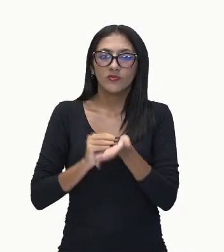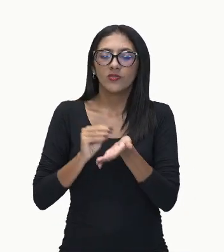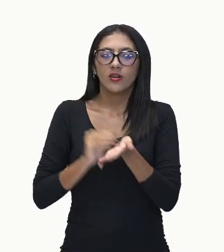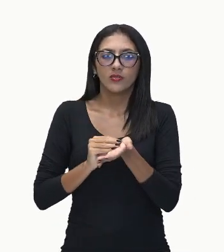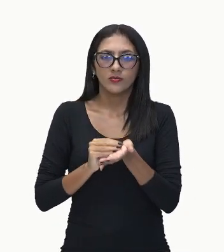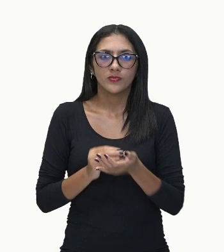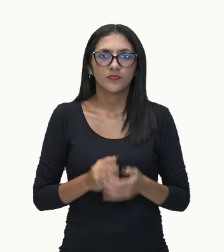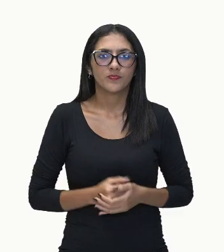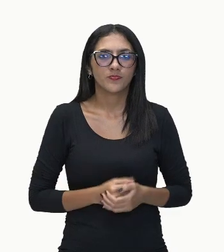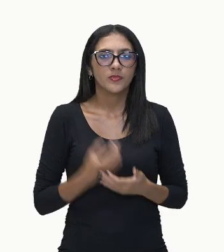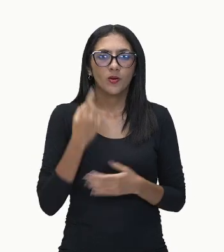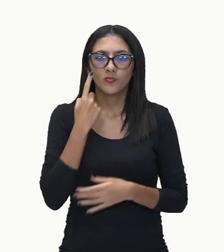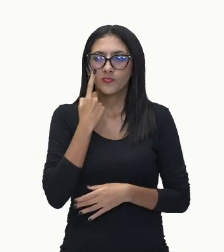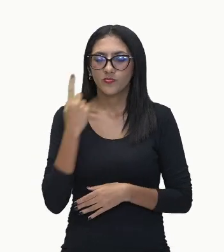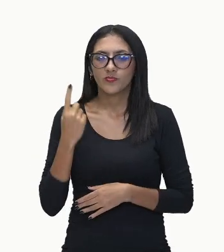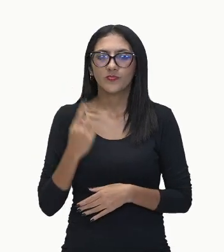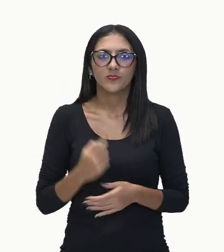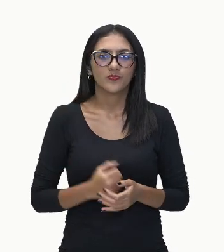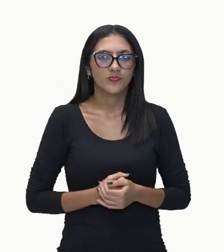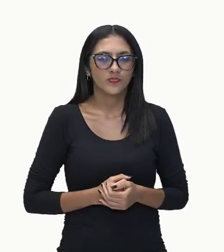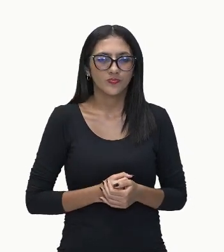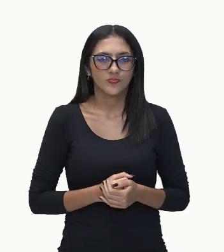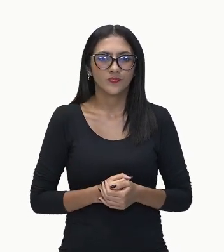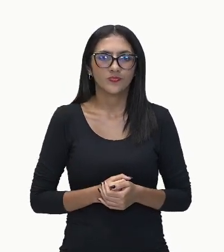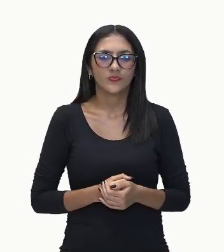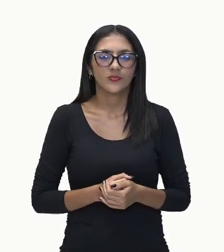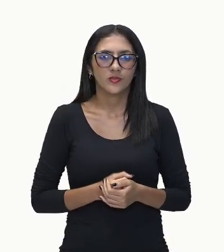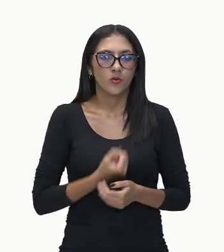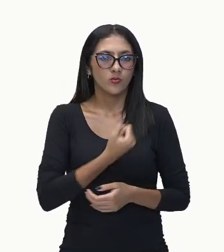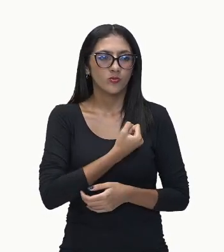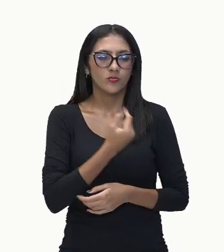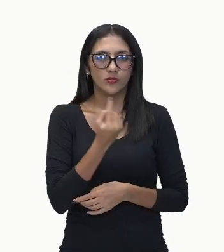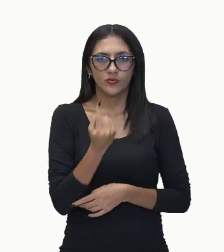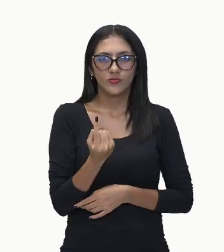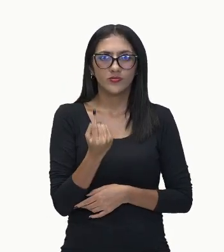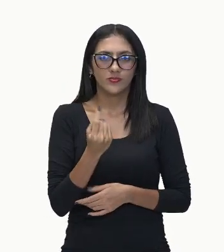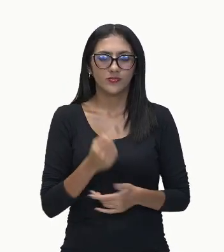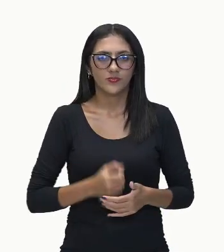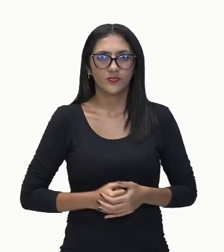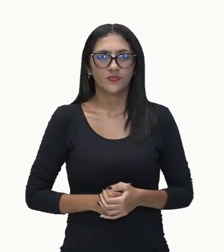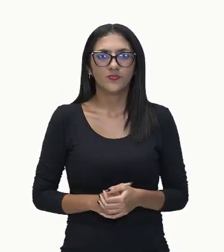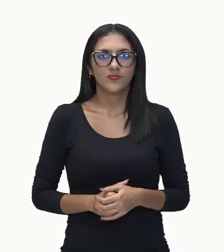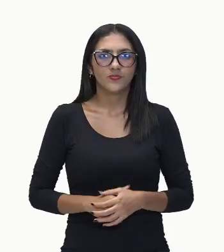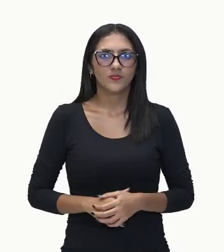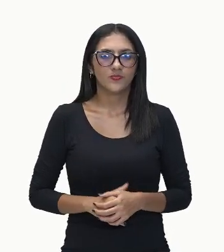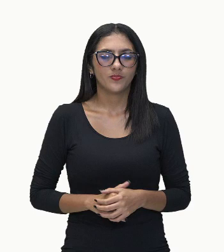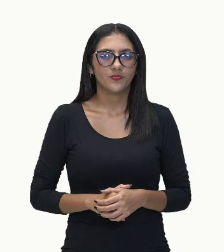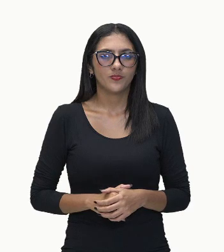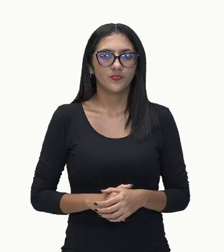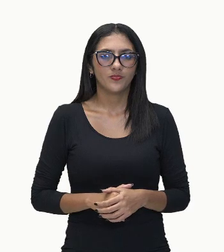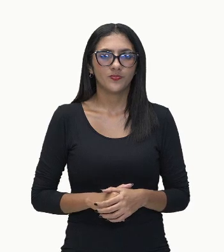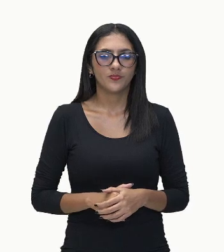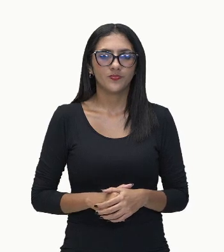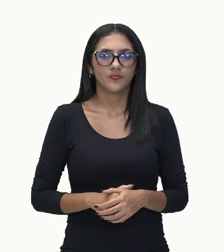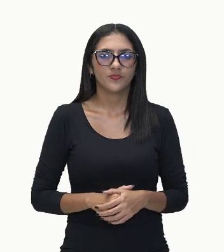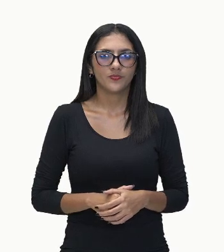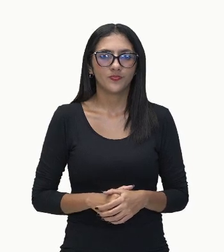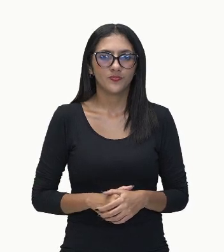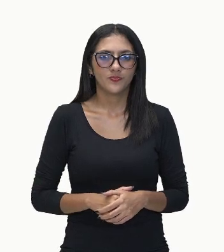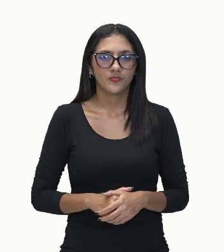está ausente tá aquele tá bom é um beleza vamos circular